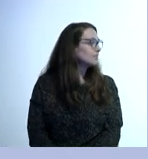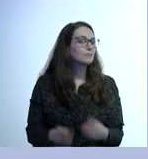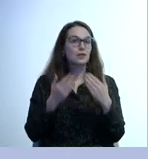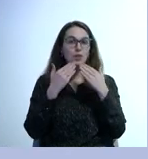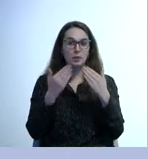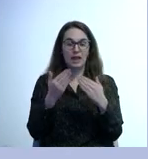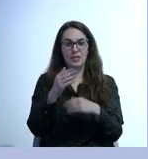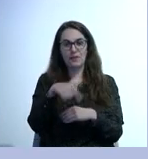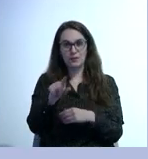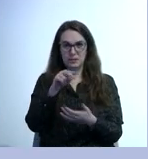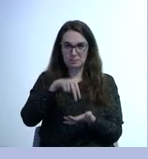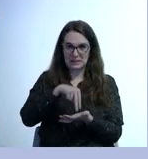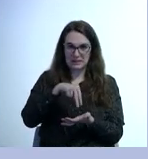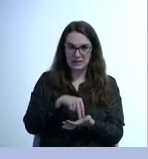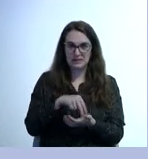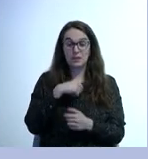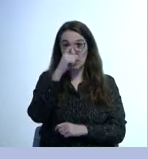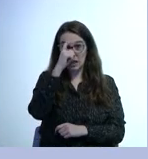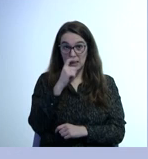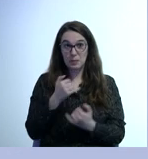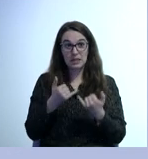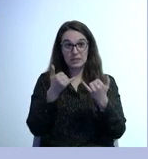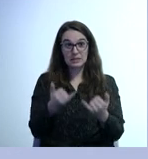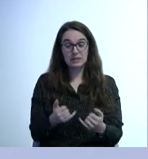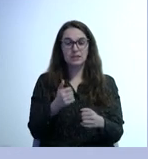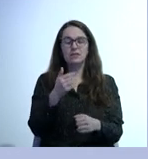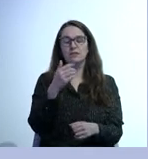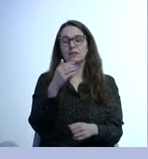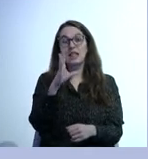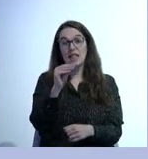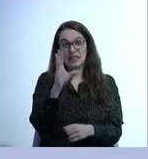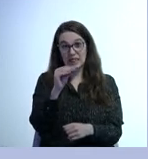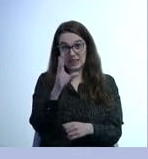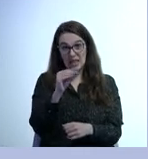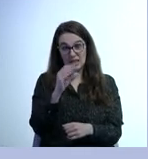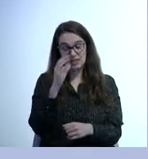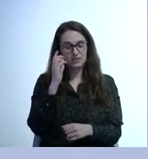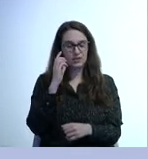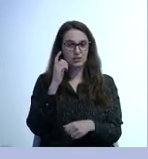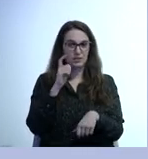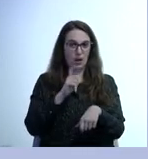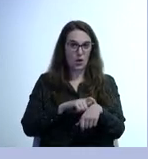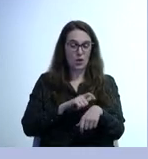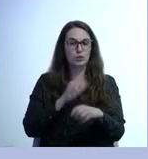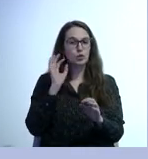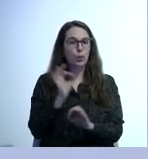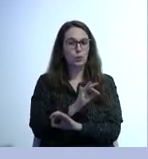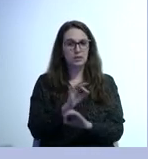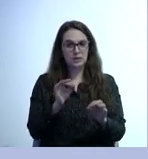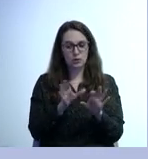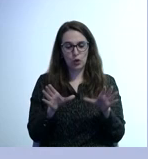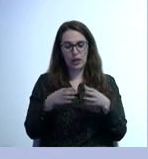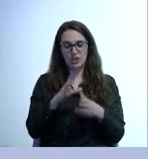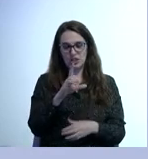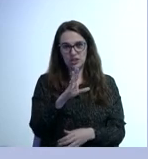Obrigado pela vossa presença. Lembramos que vai ter lugar às 22h na Nave Expositiva o concerto de som em exposição pela Orquestra Jazz